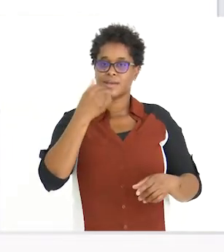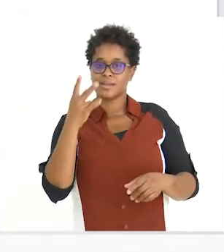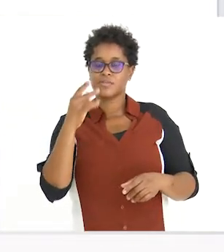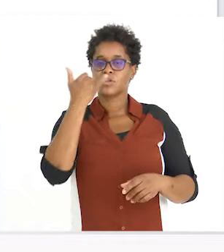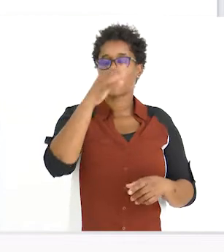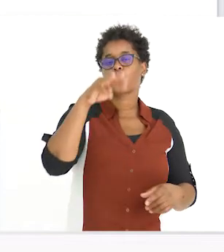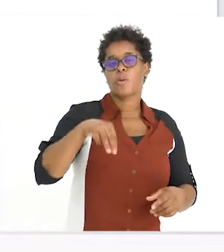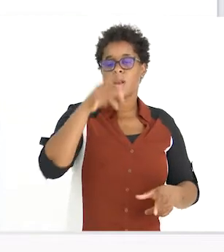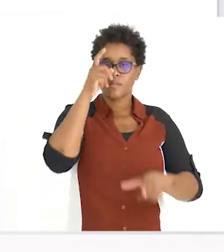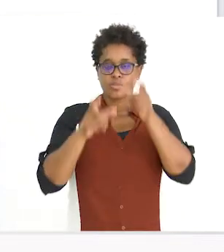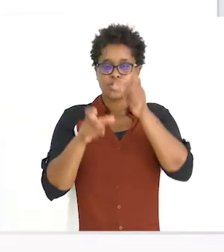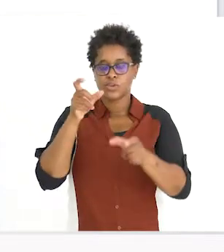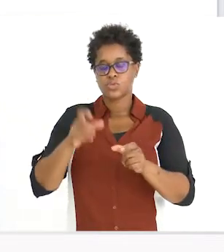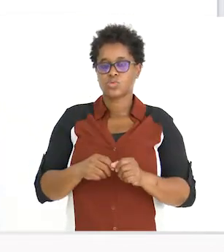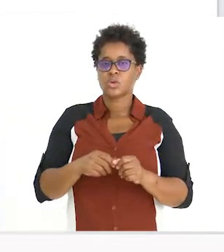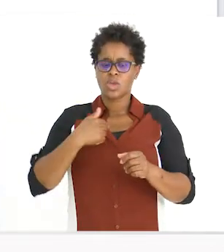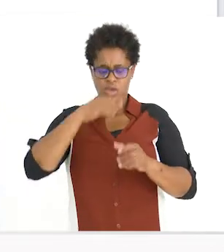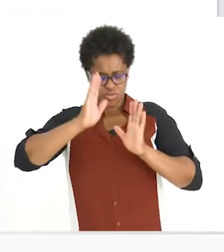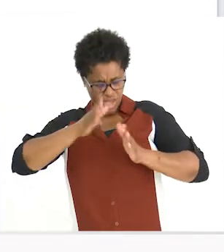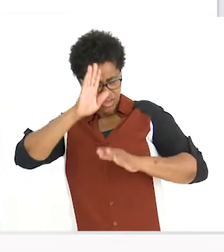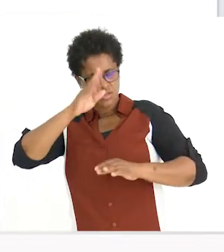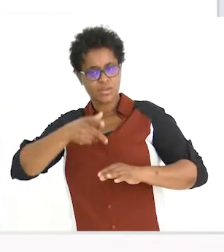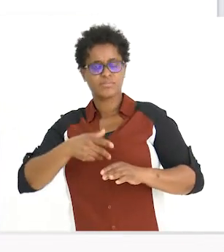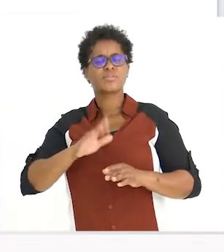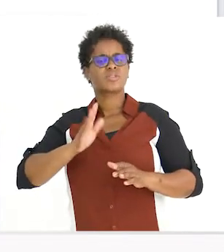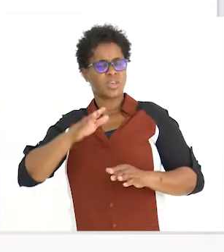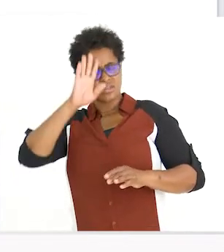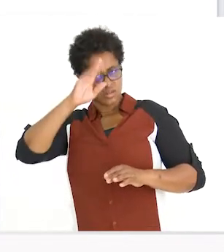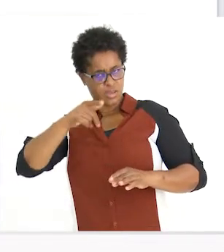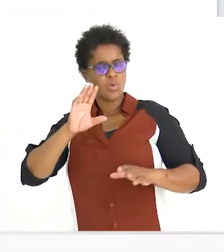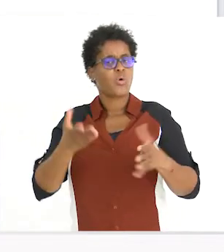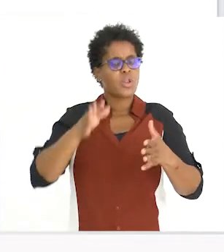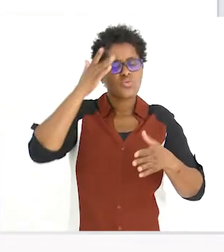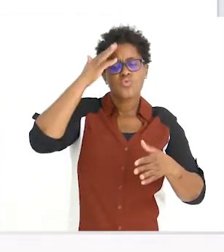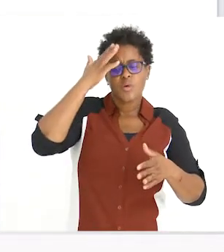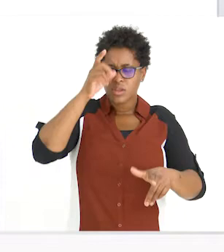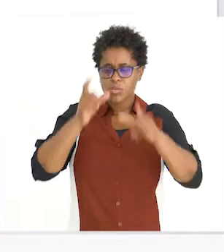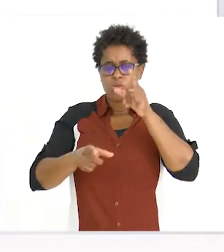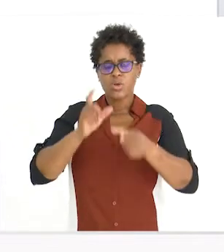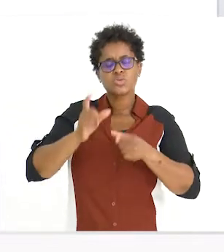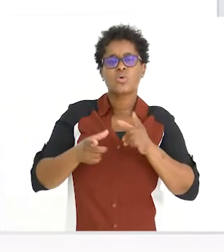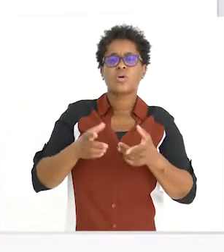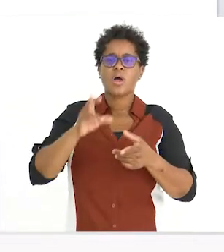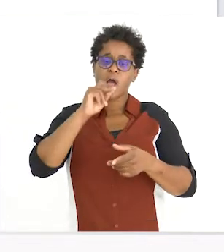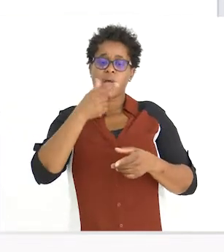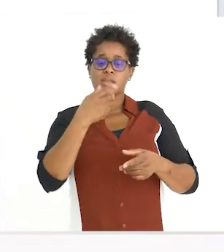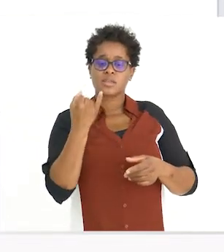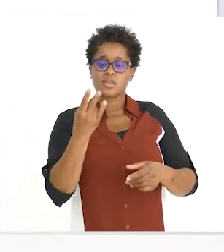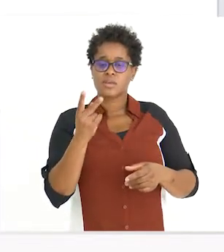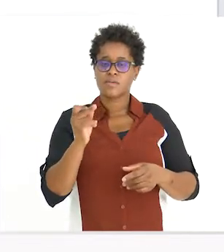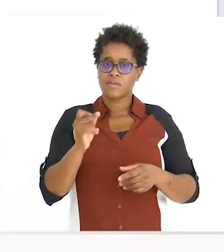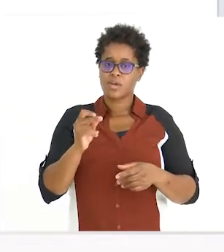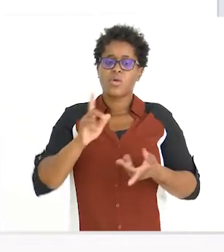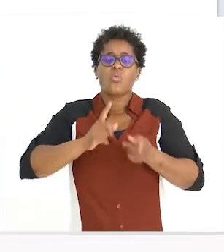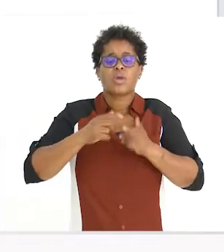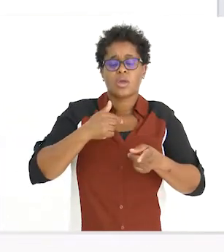indivíduos. Eu já sei qual é o número de população ativa. O que